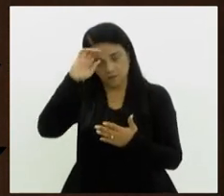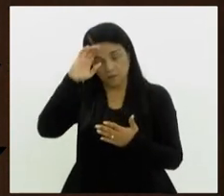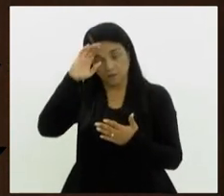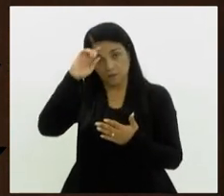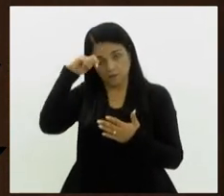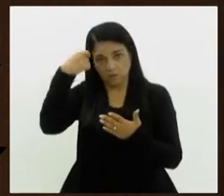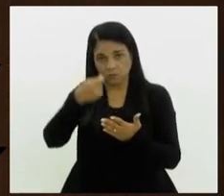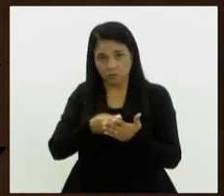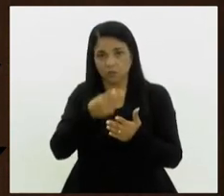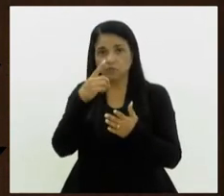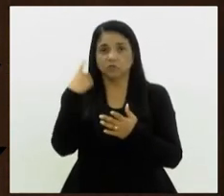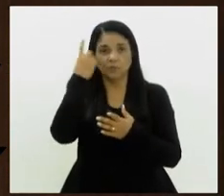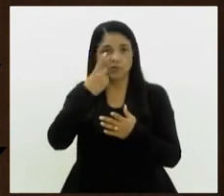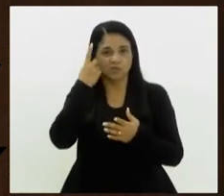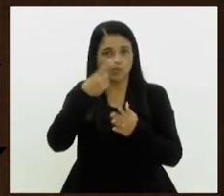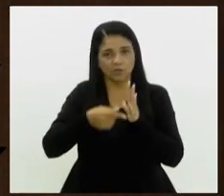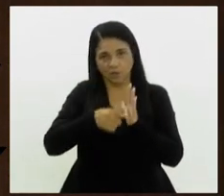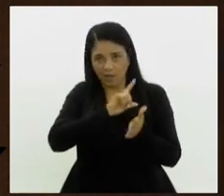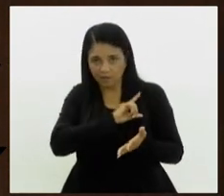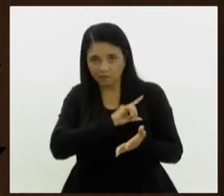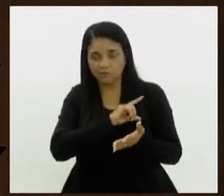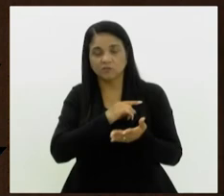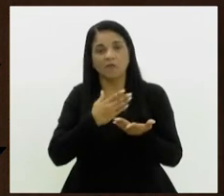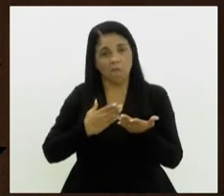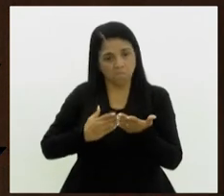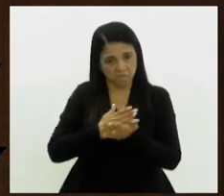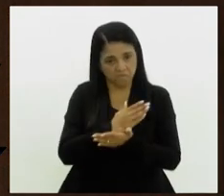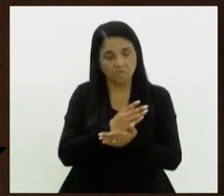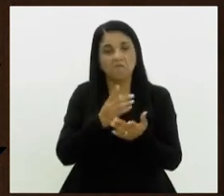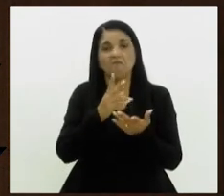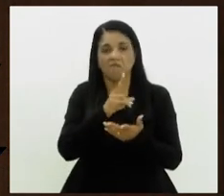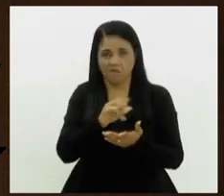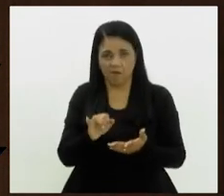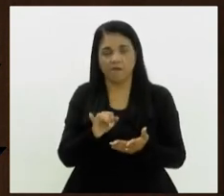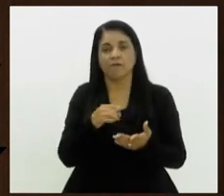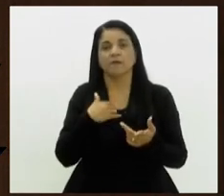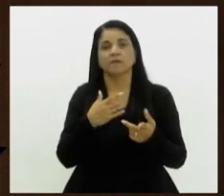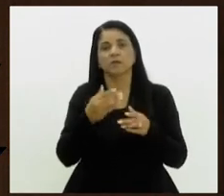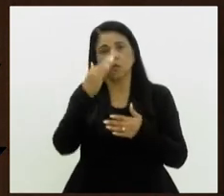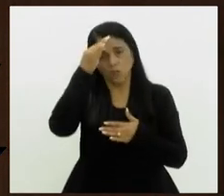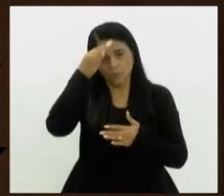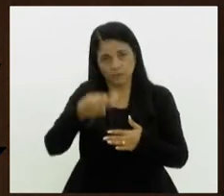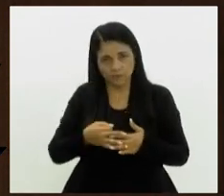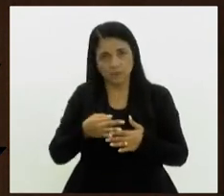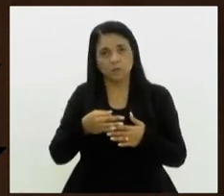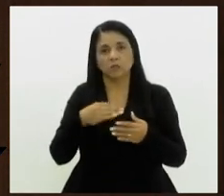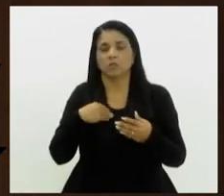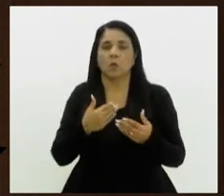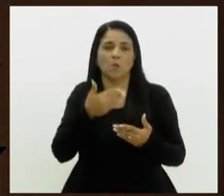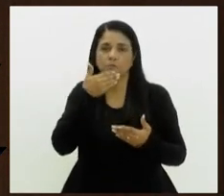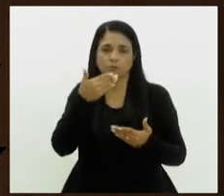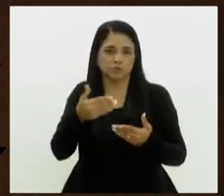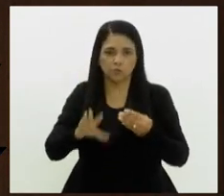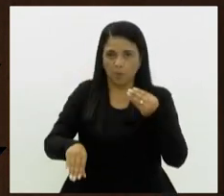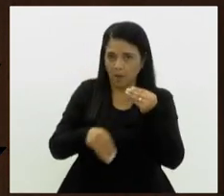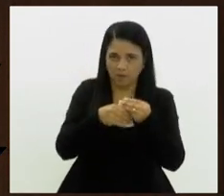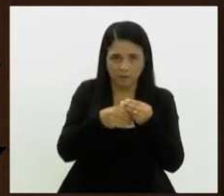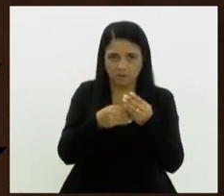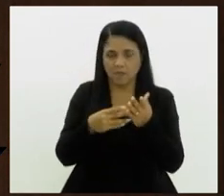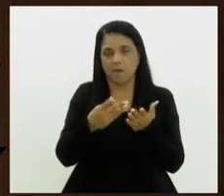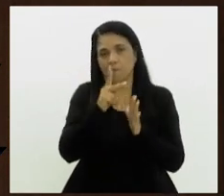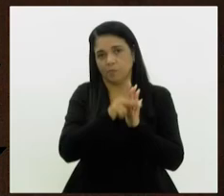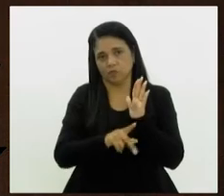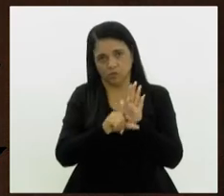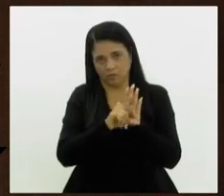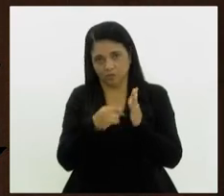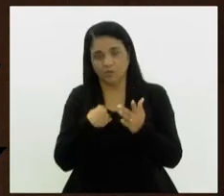anterior, que é muito bom e nós vamos aprovar, que compreenderam isso e não pediram a anexação, deixando o projeto prosperar.